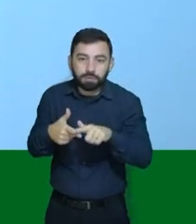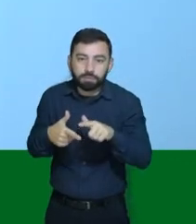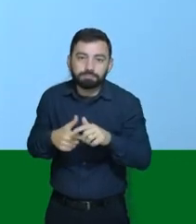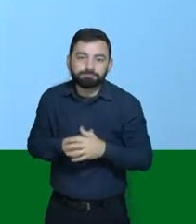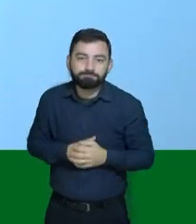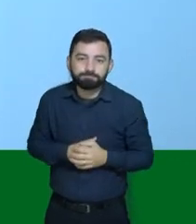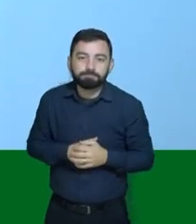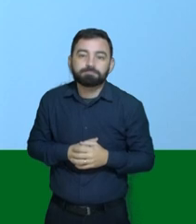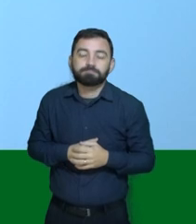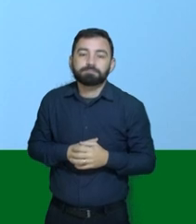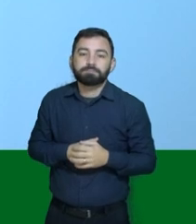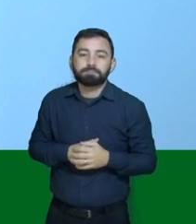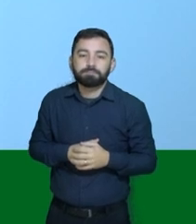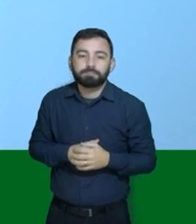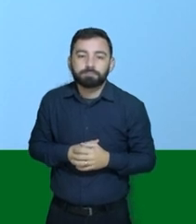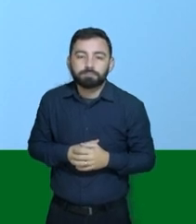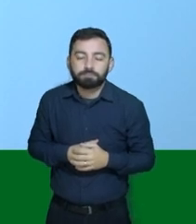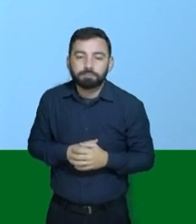nesse ponto. Mas aqui,